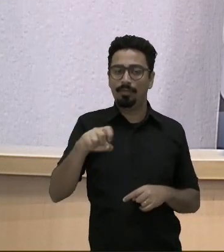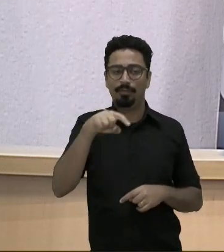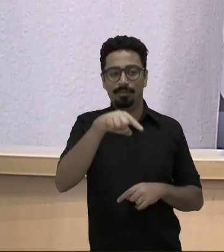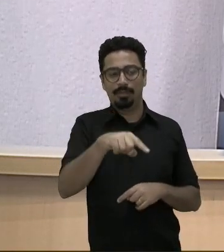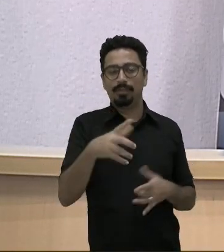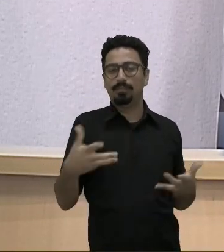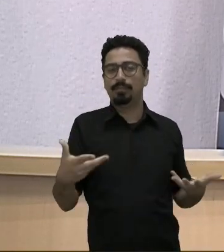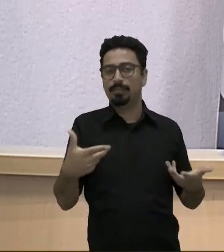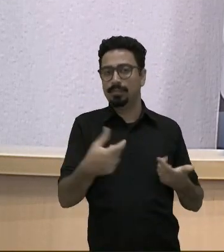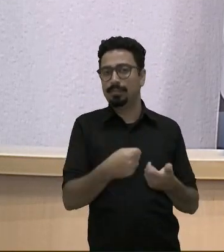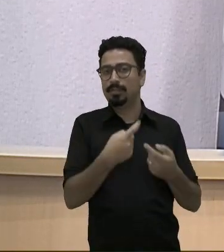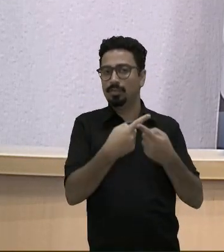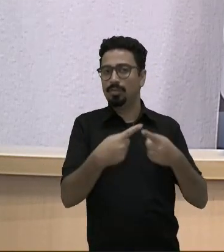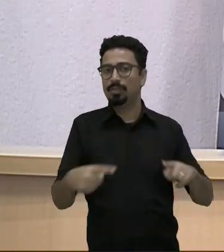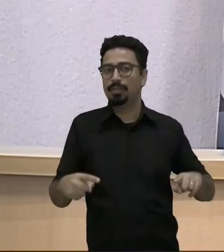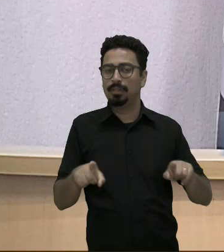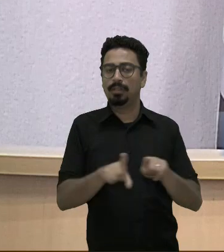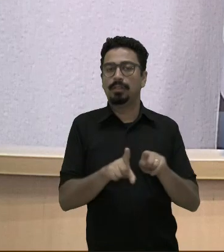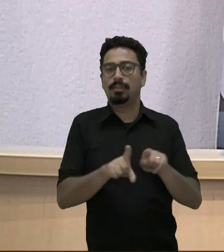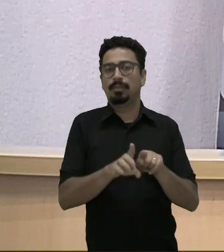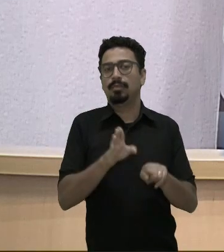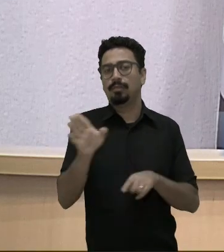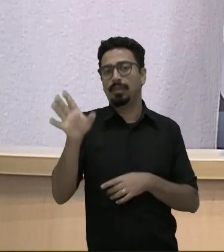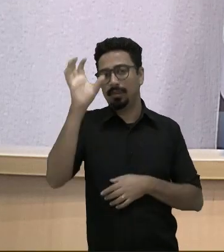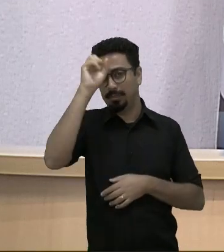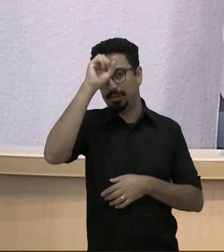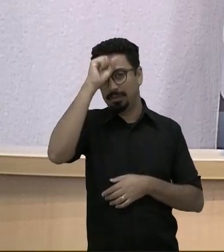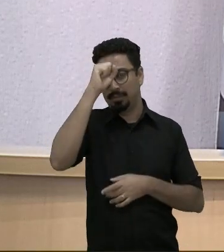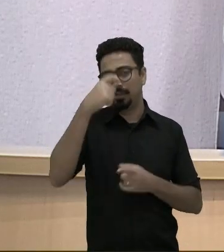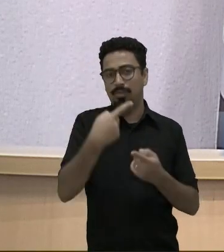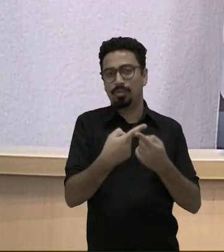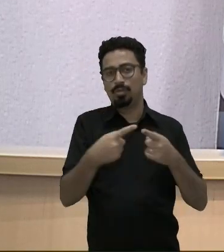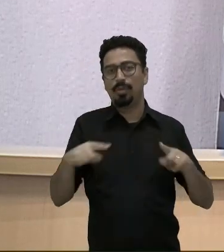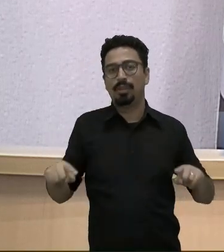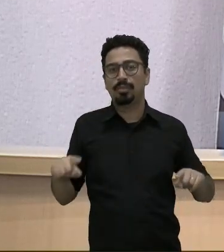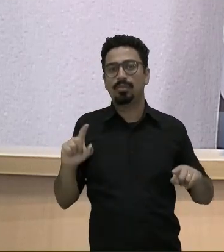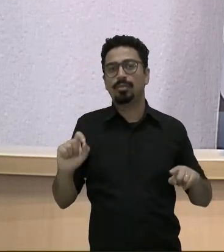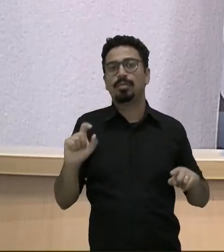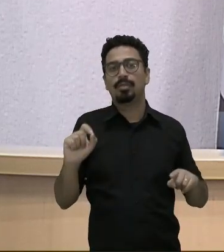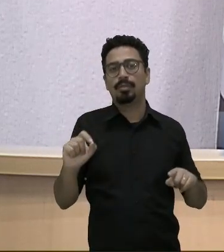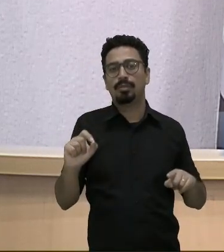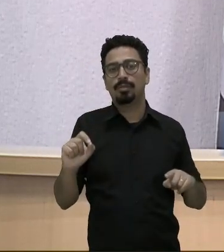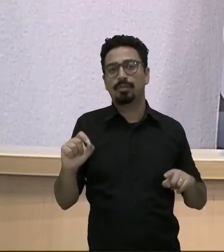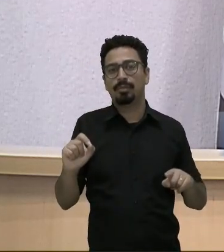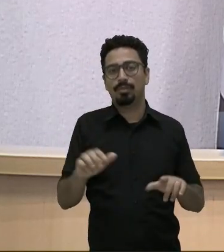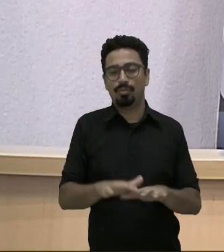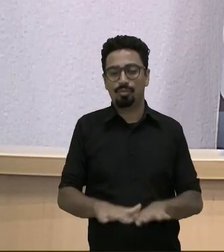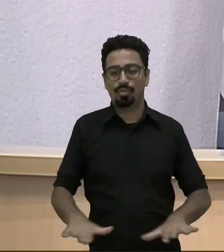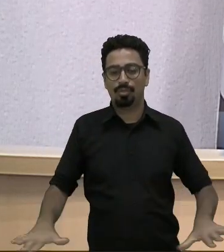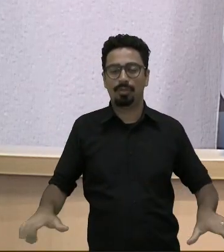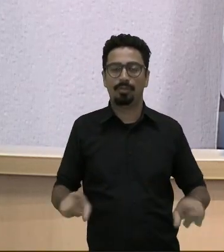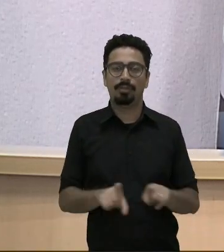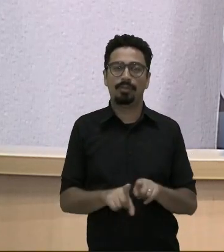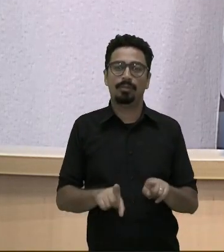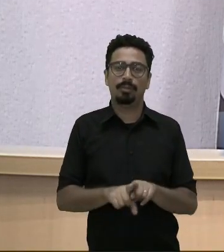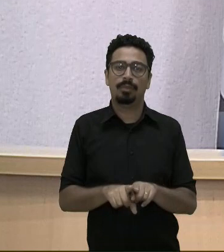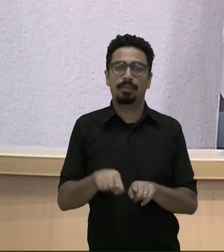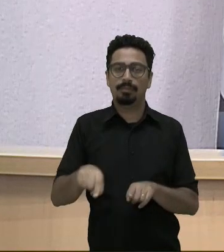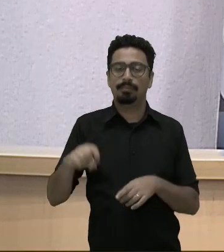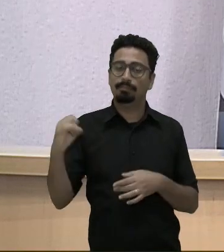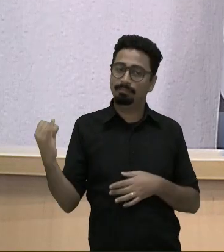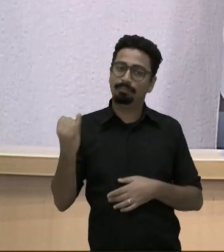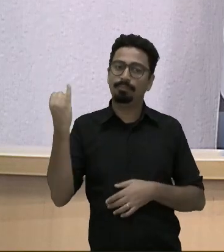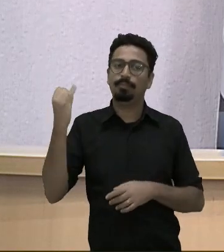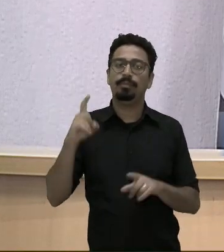ela, ela foi agora com o Zequinha lá aprender a fazer churrasco de quê? De chão. Olha, pessoal, isso é